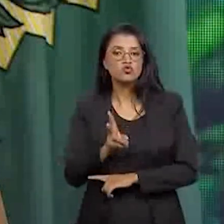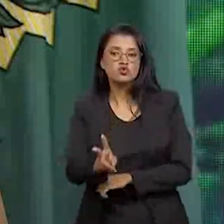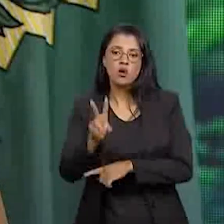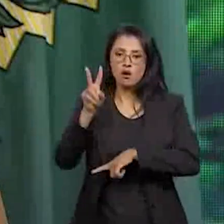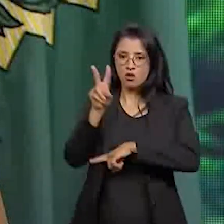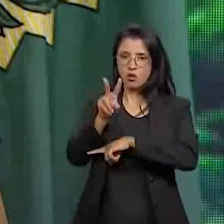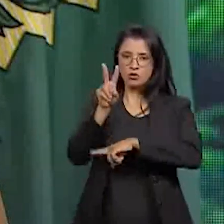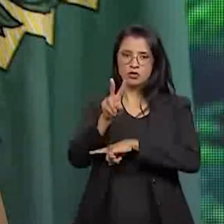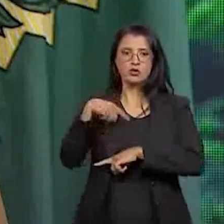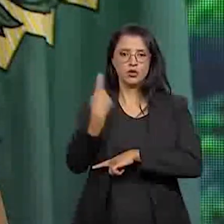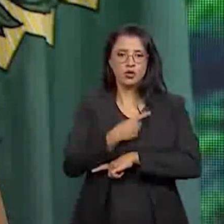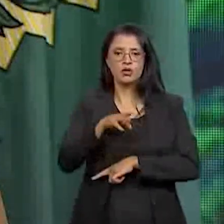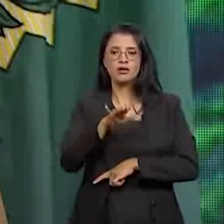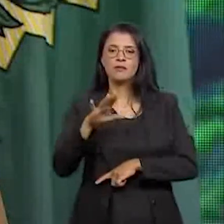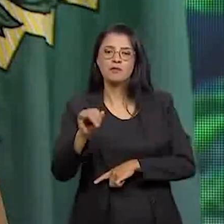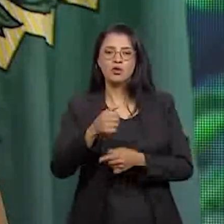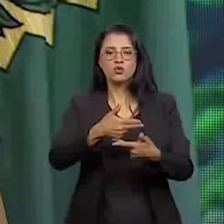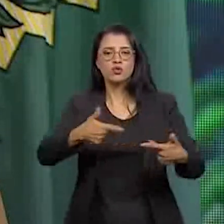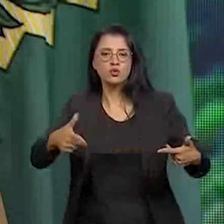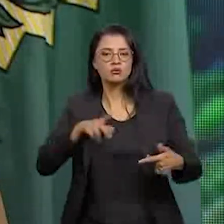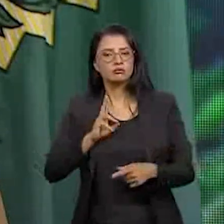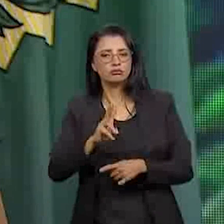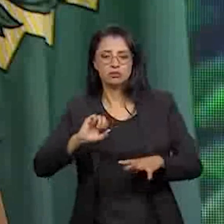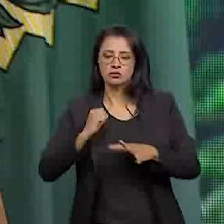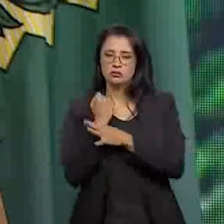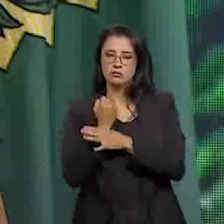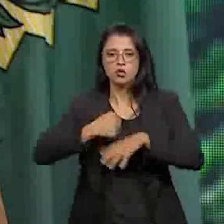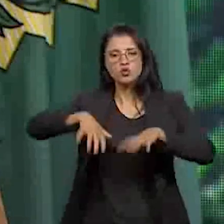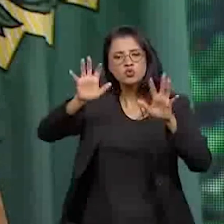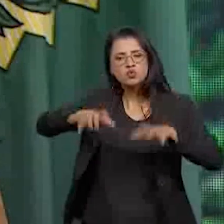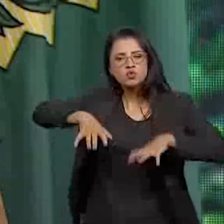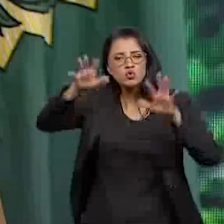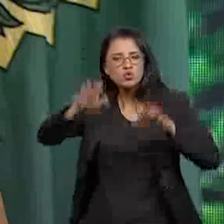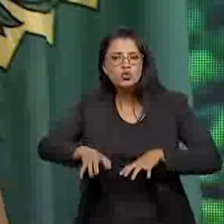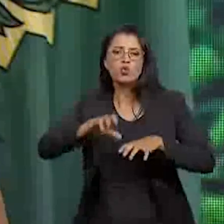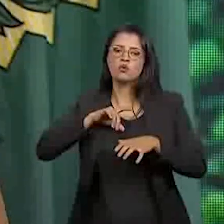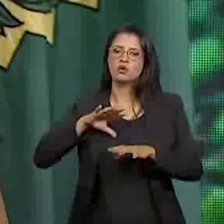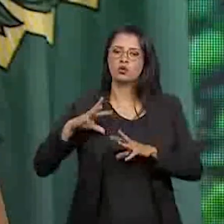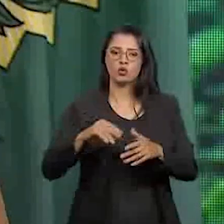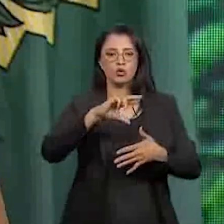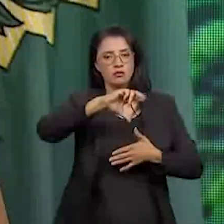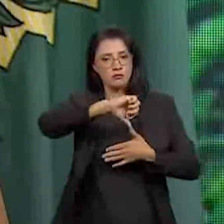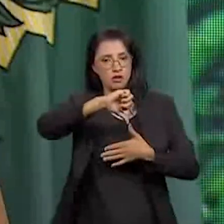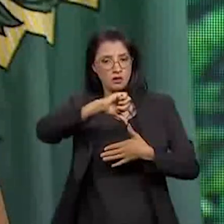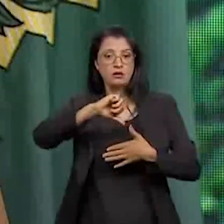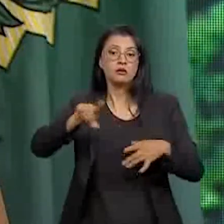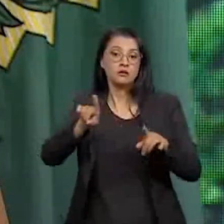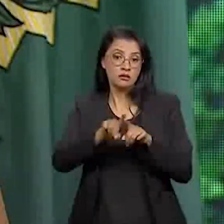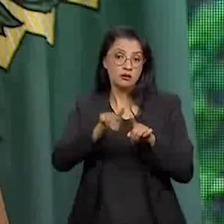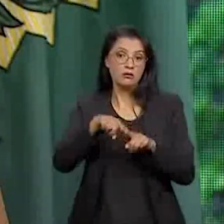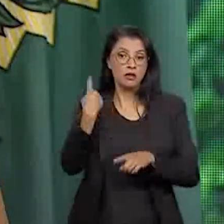de nossa biodiversidade e de seguir garantindo as chuvas de quase toda a América do Sul e, com elas,